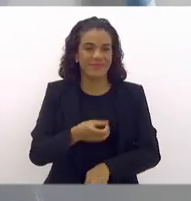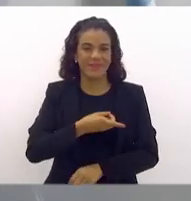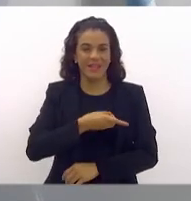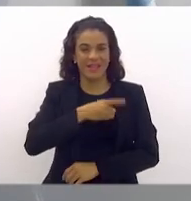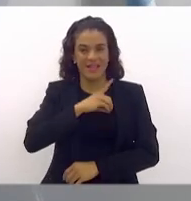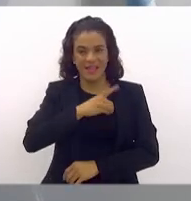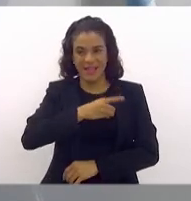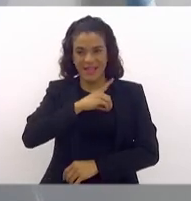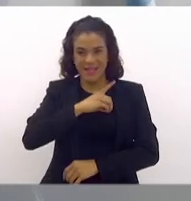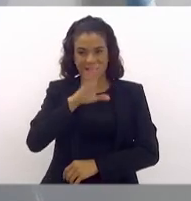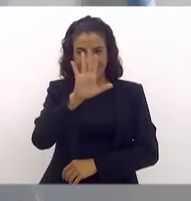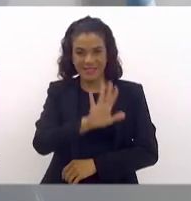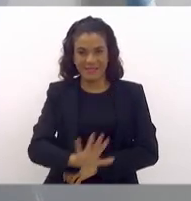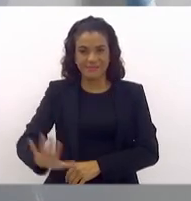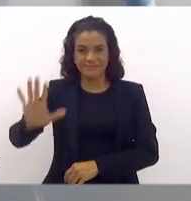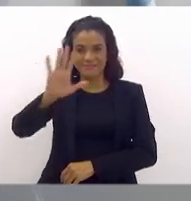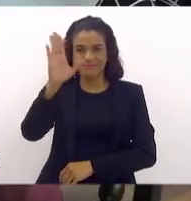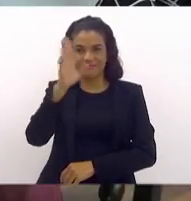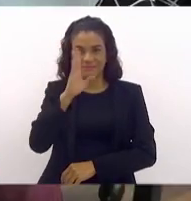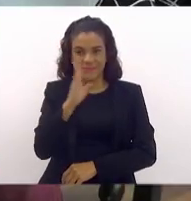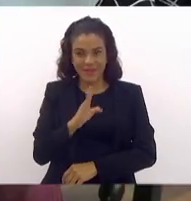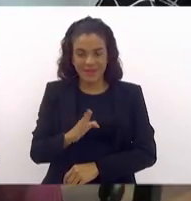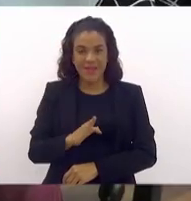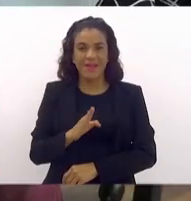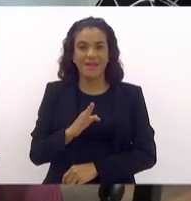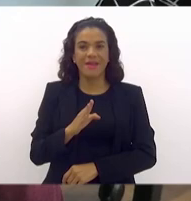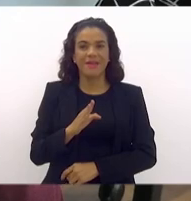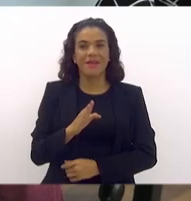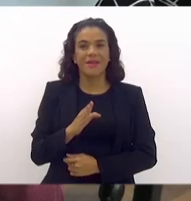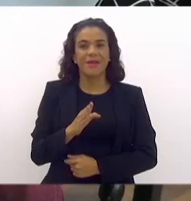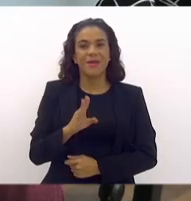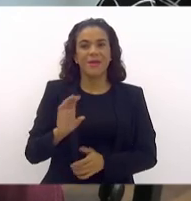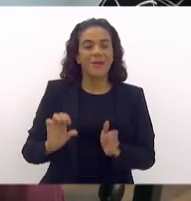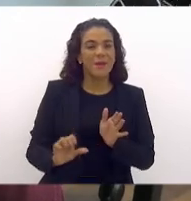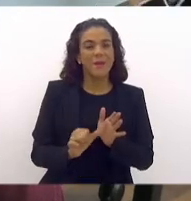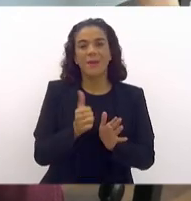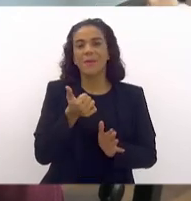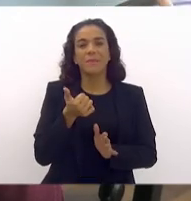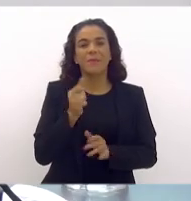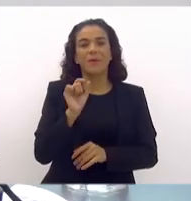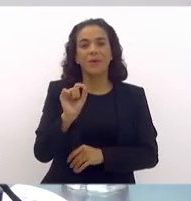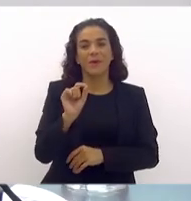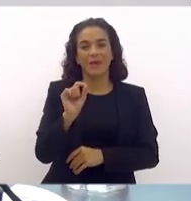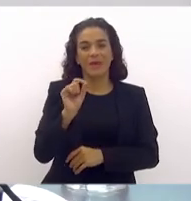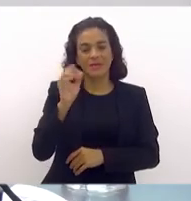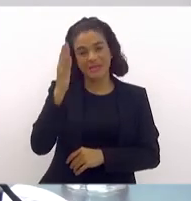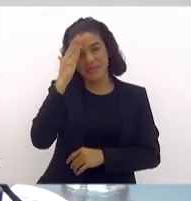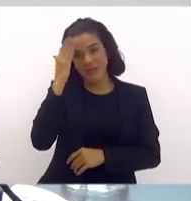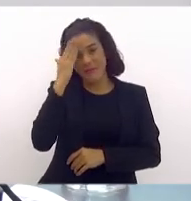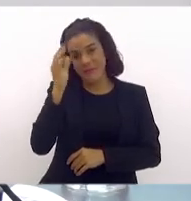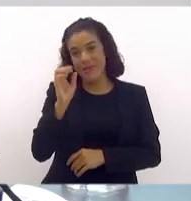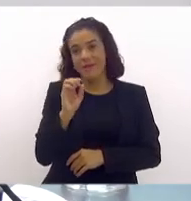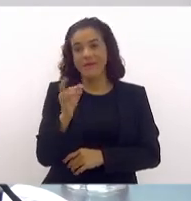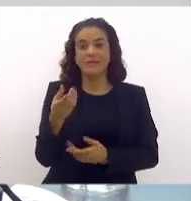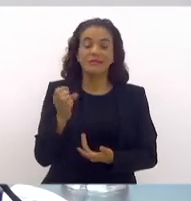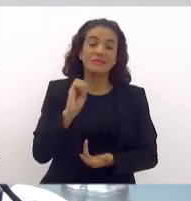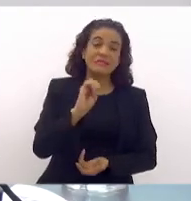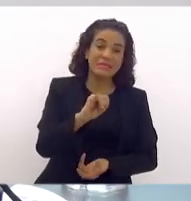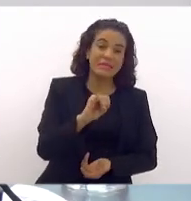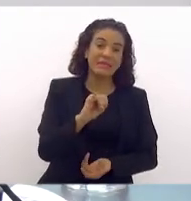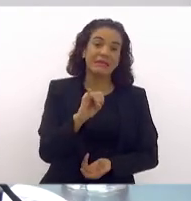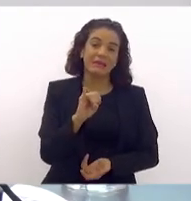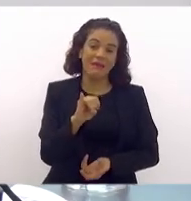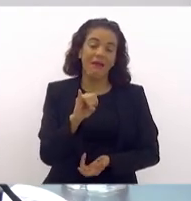delegacias em todo o Brasil, o desejo da gente, em primeiro lugar, é saber qual é o resultado final dessa denúncia, se é